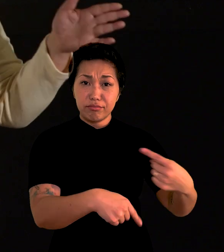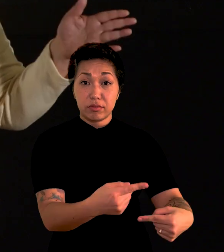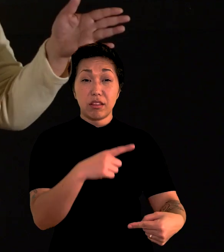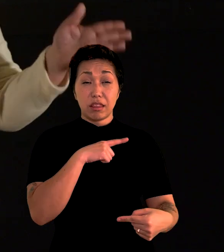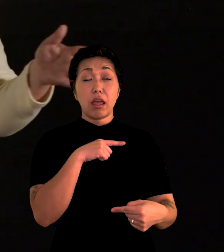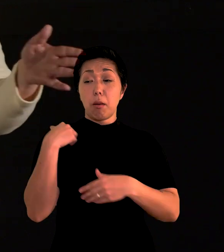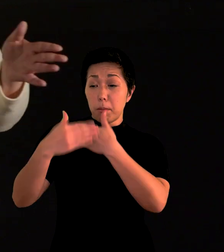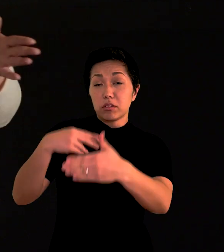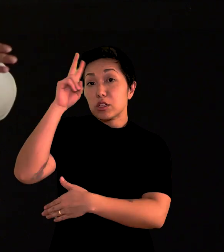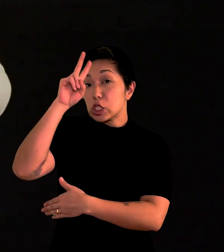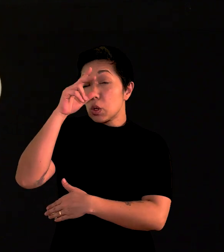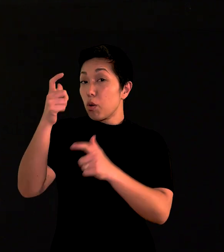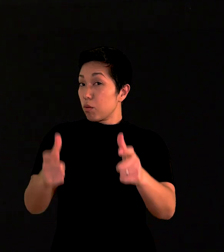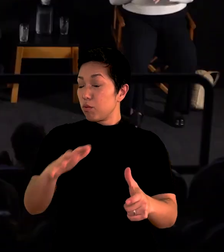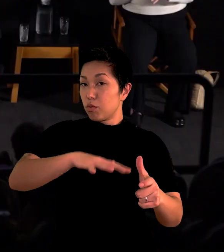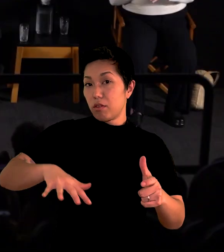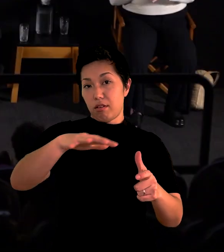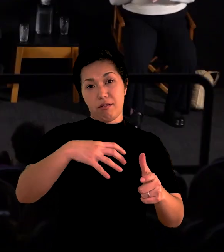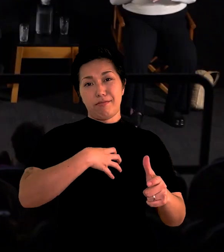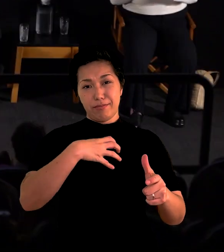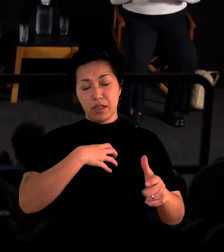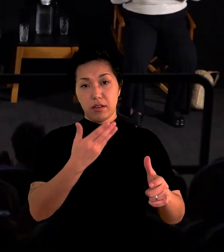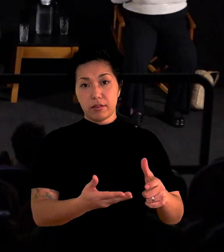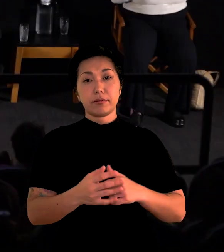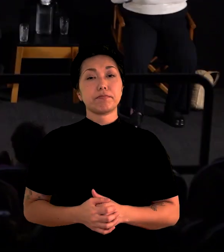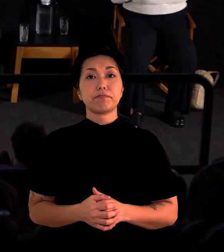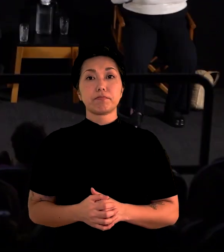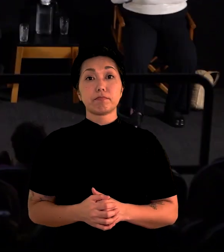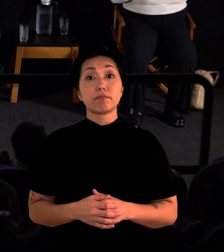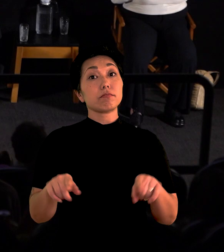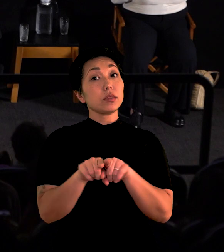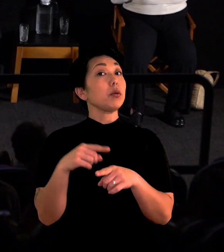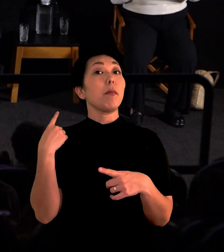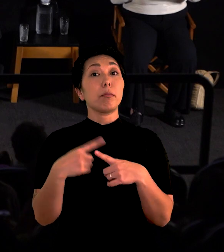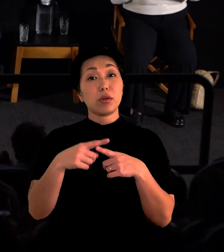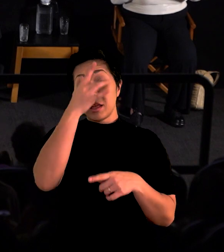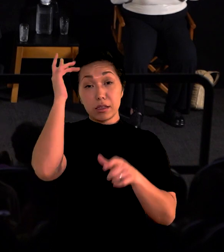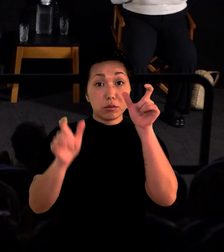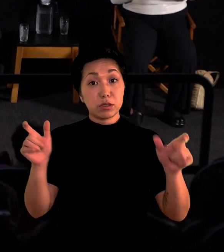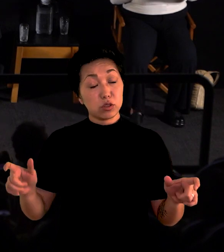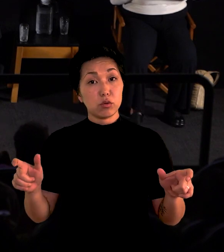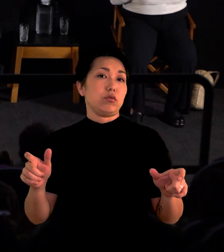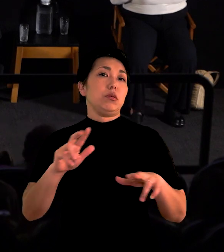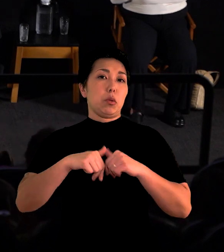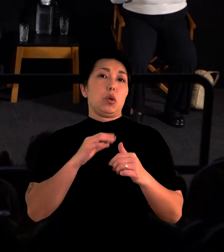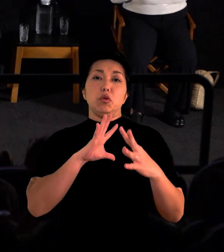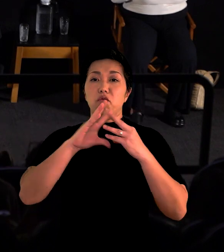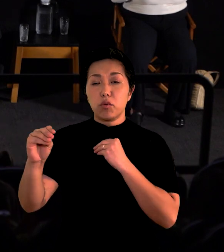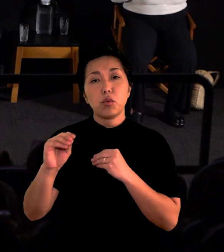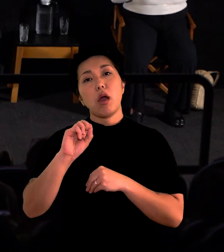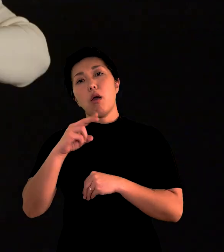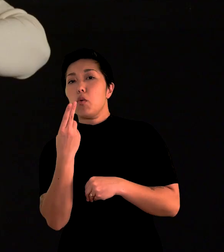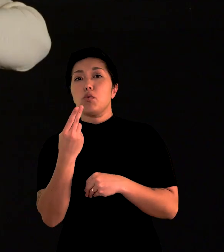um processo histórico naquele território, né? E como e por que essas pessoas, ou